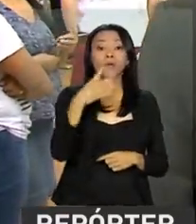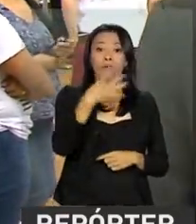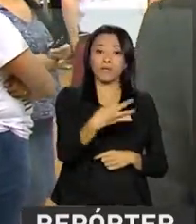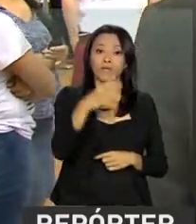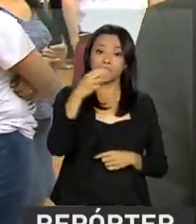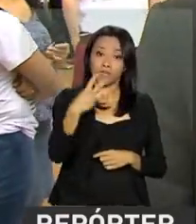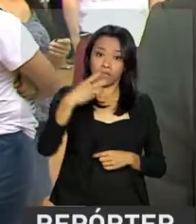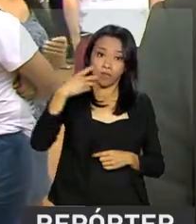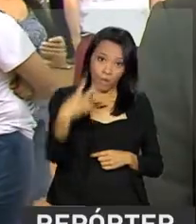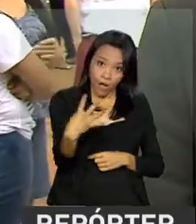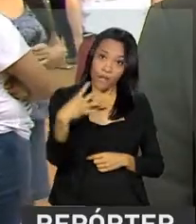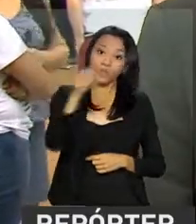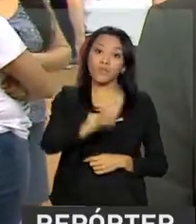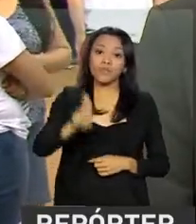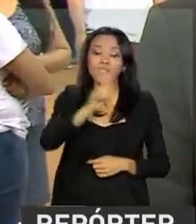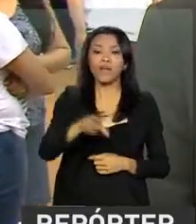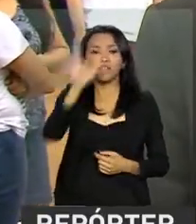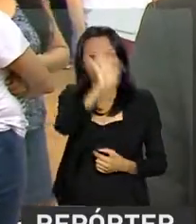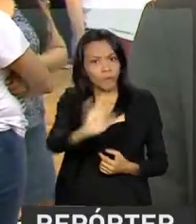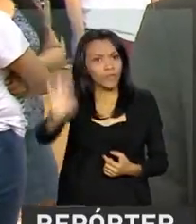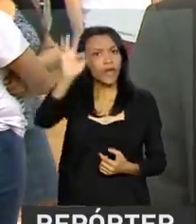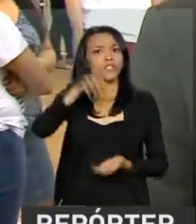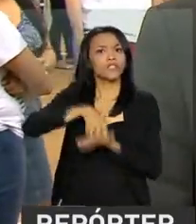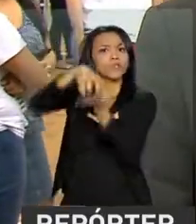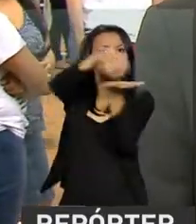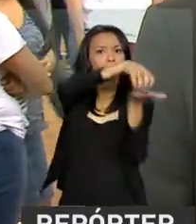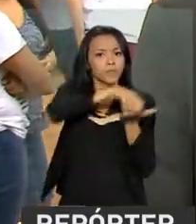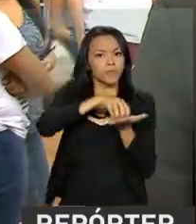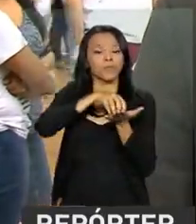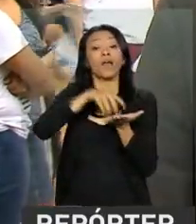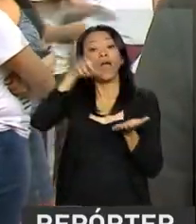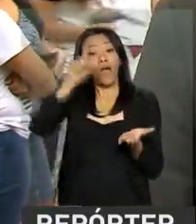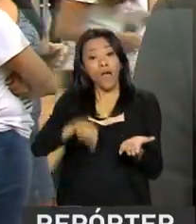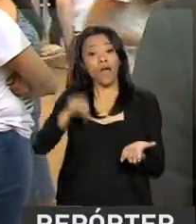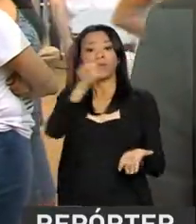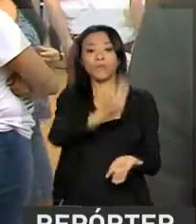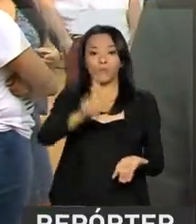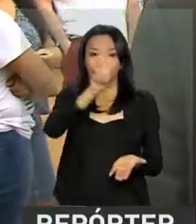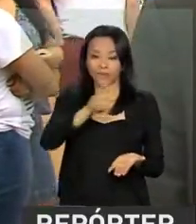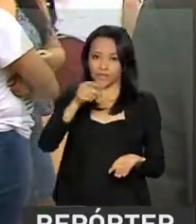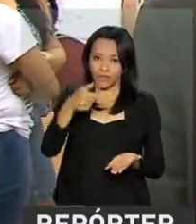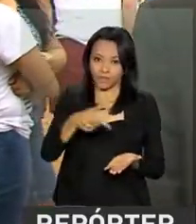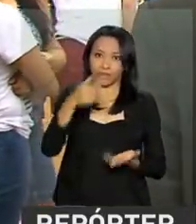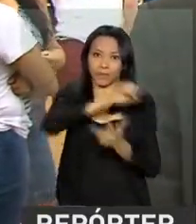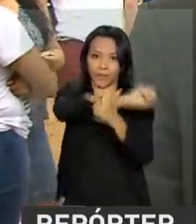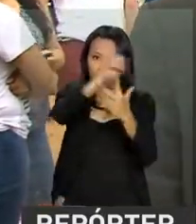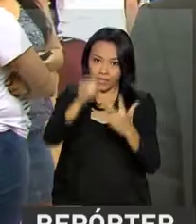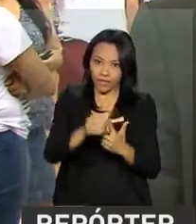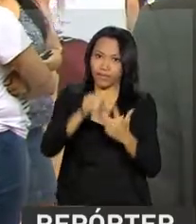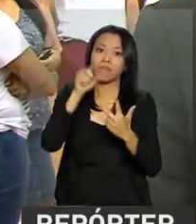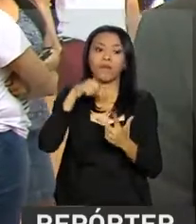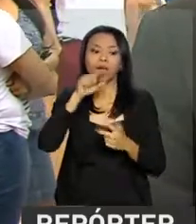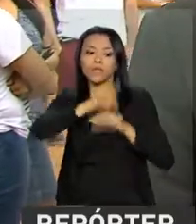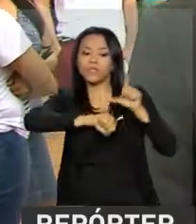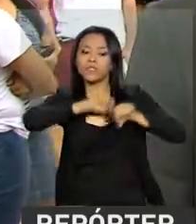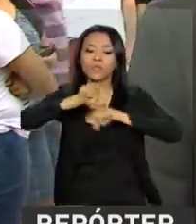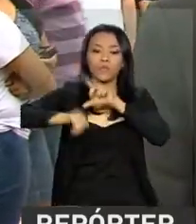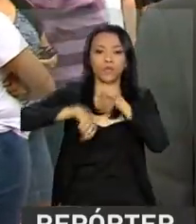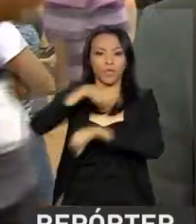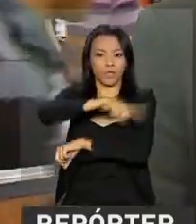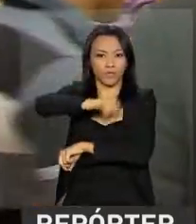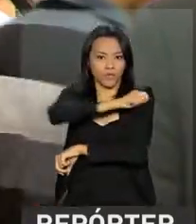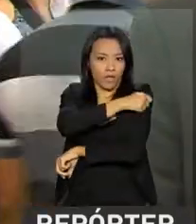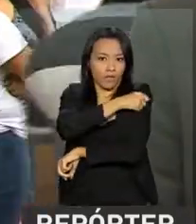1.434 faculdades, universidades e centros universitários utilizam o Enem como uma forma de seleção dos estudantes para o